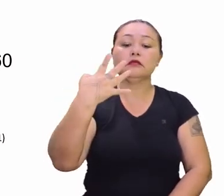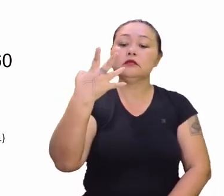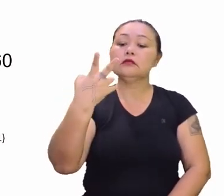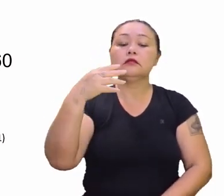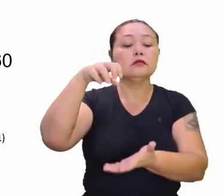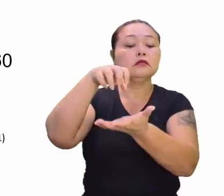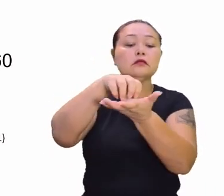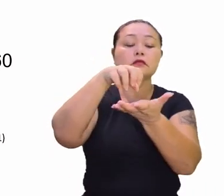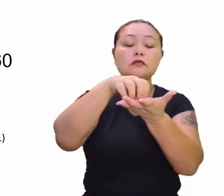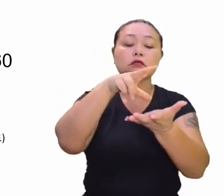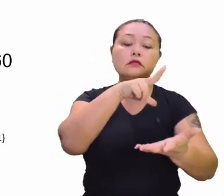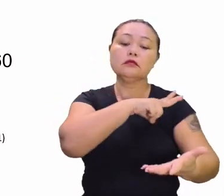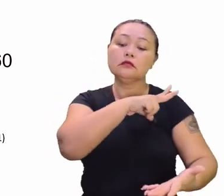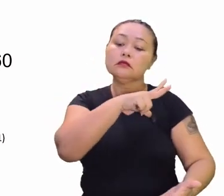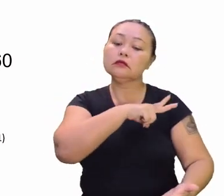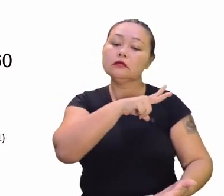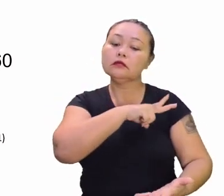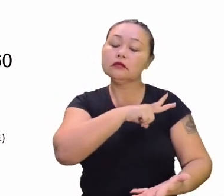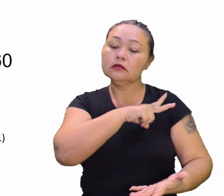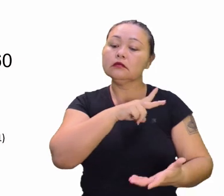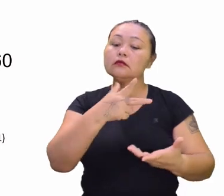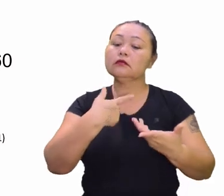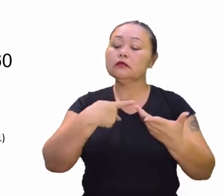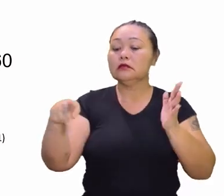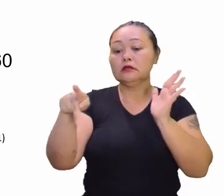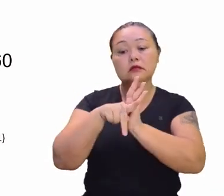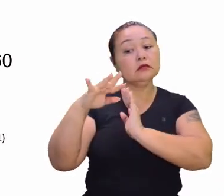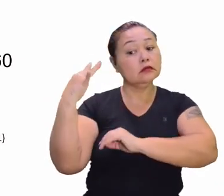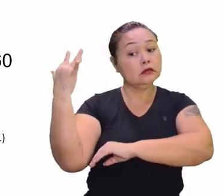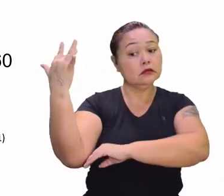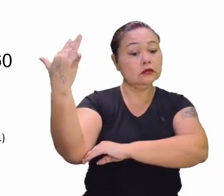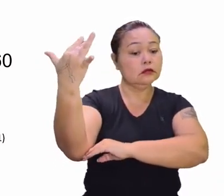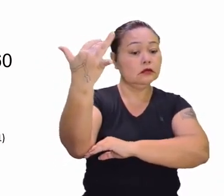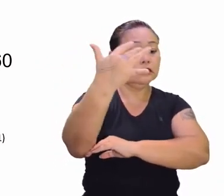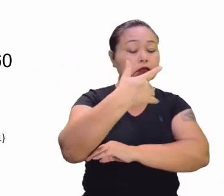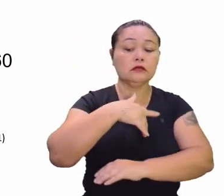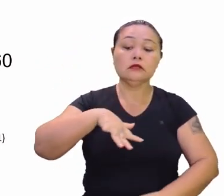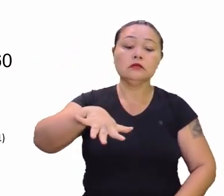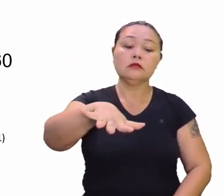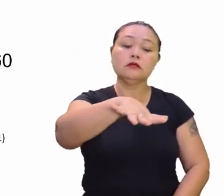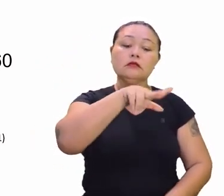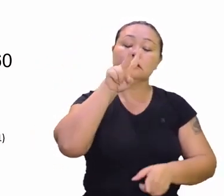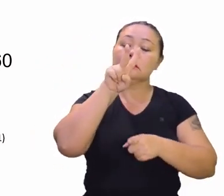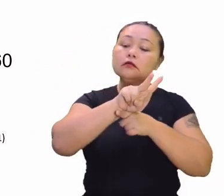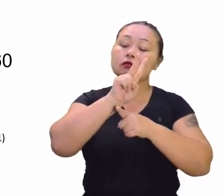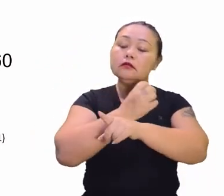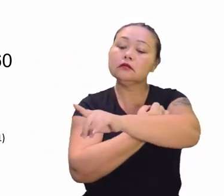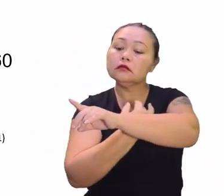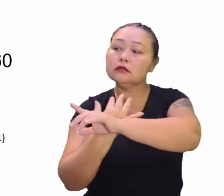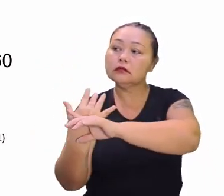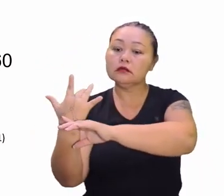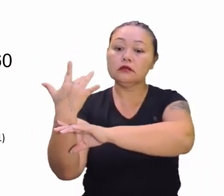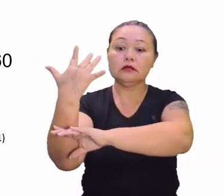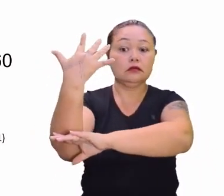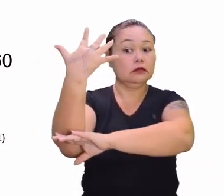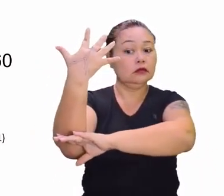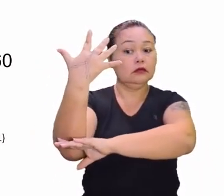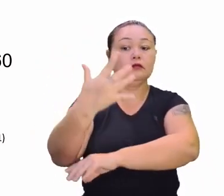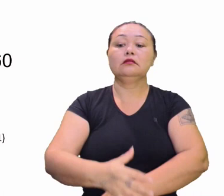4 reservas particulares do patrimônio natural e uma área de proteção